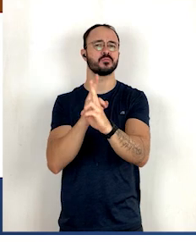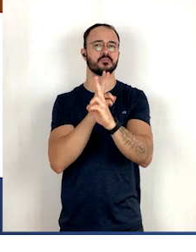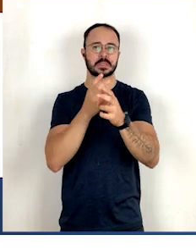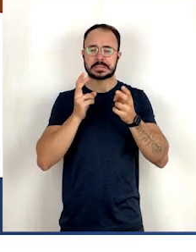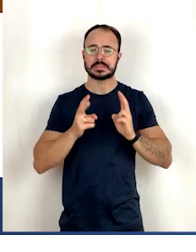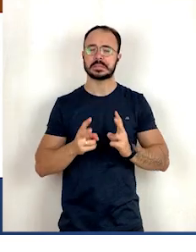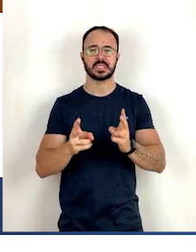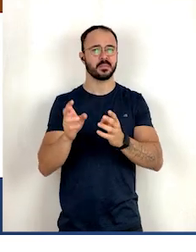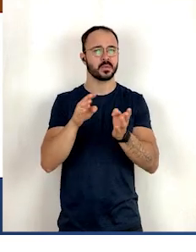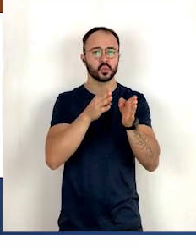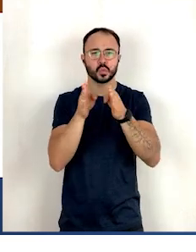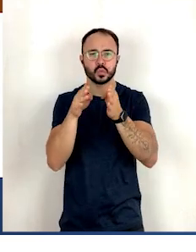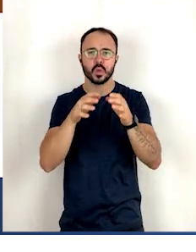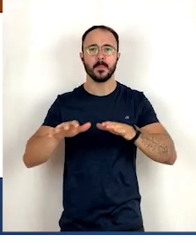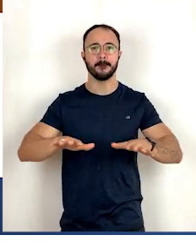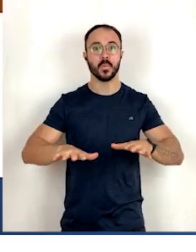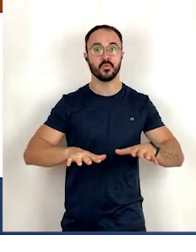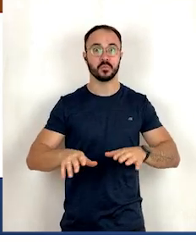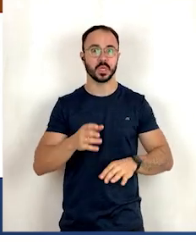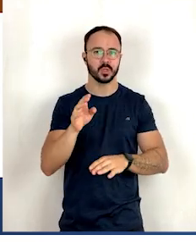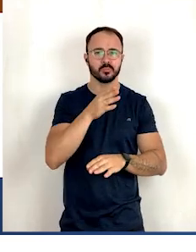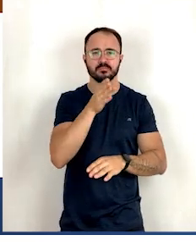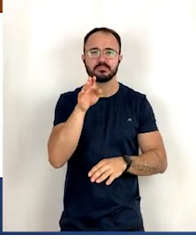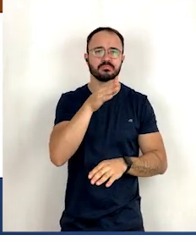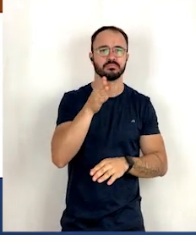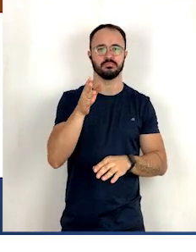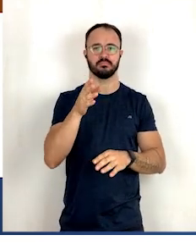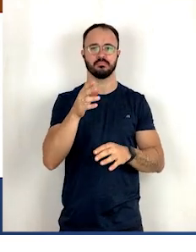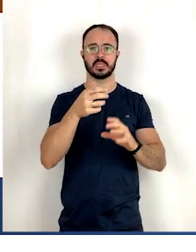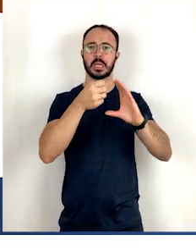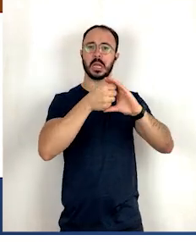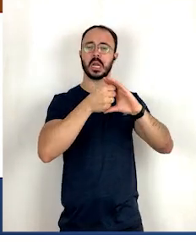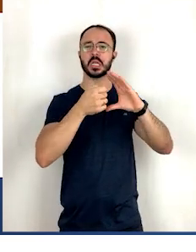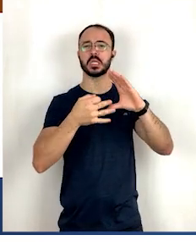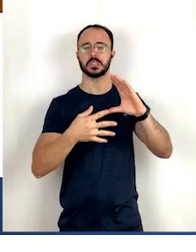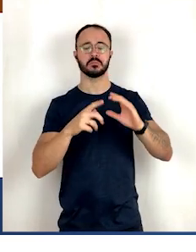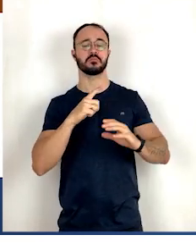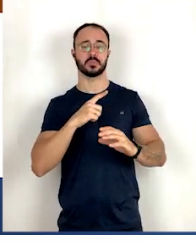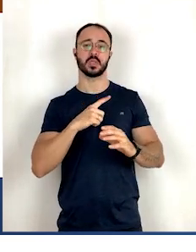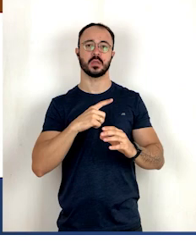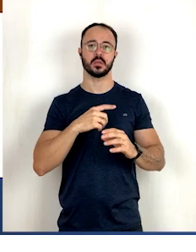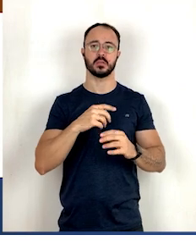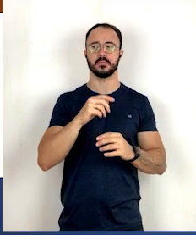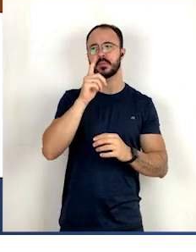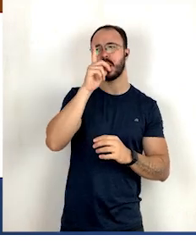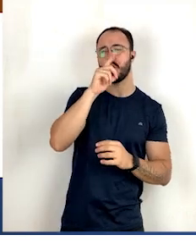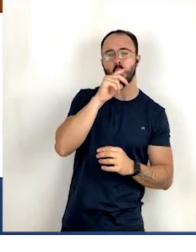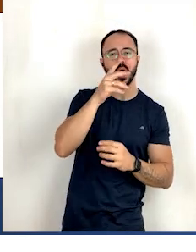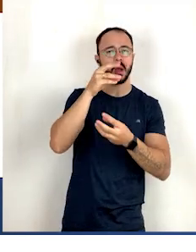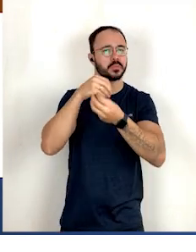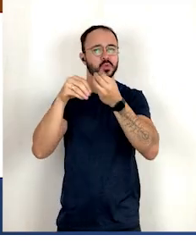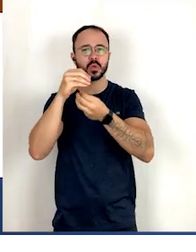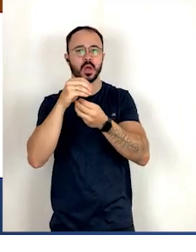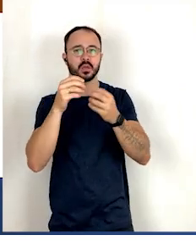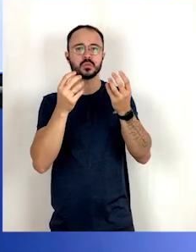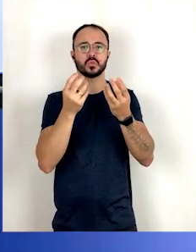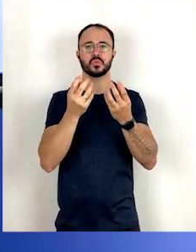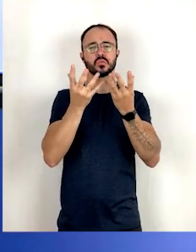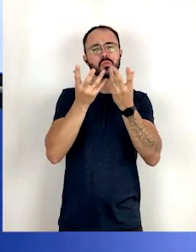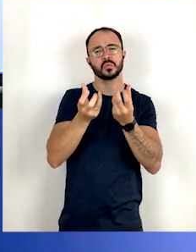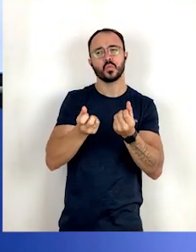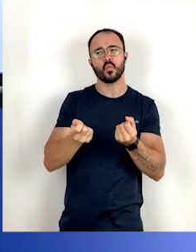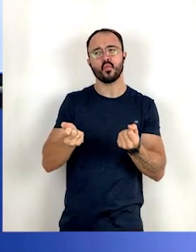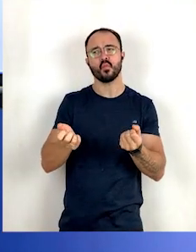em constante movimento e possuem diferentes características, podendo ser úmidos, secos, quentes ou frios.